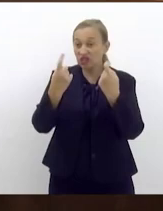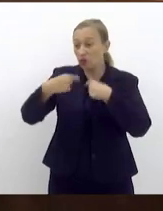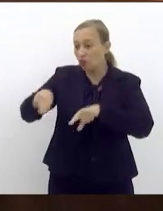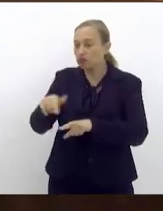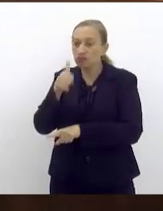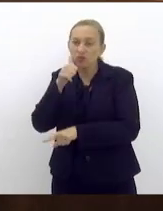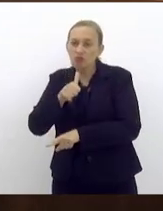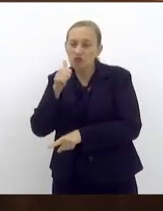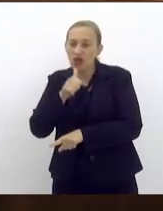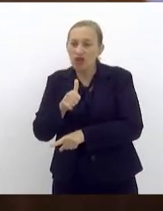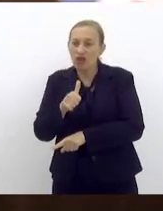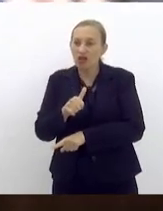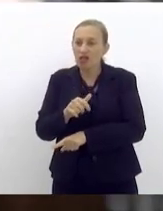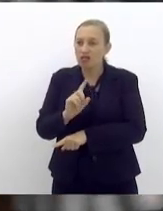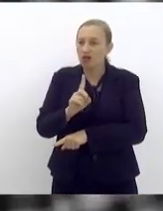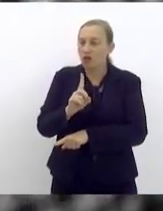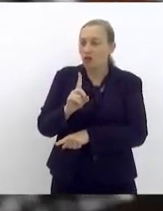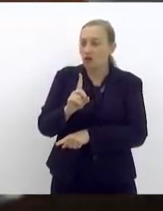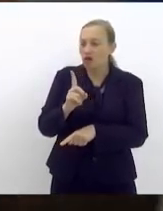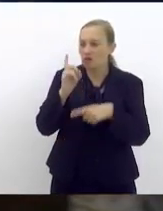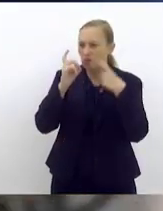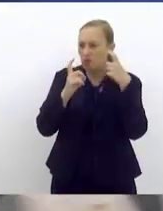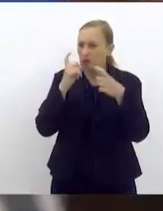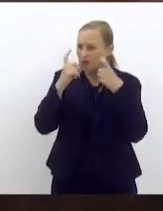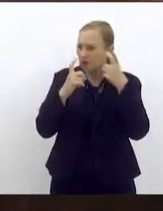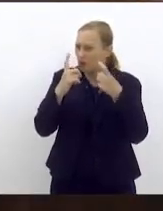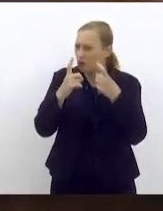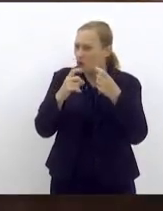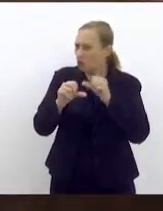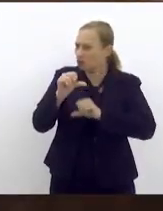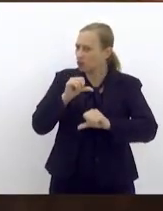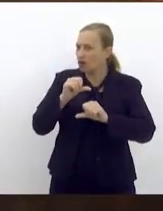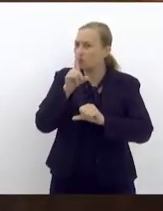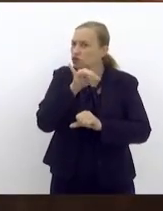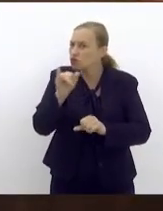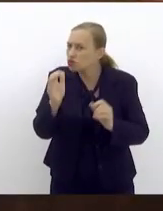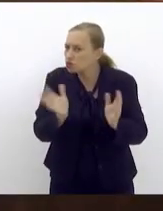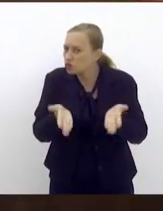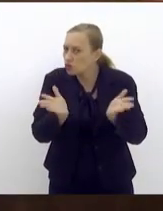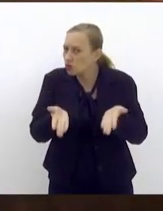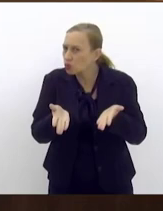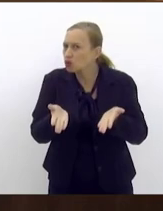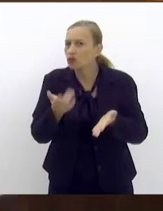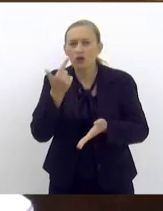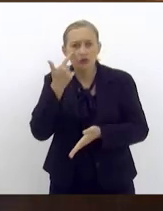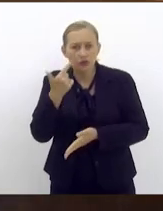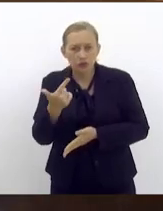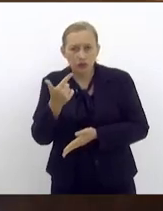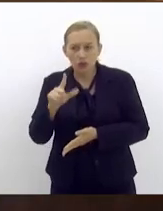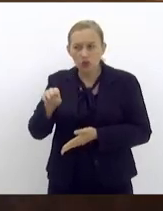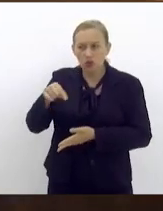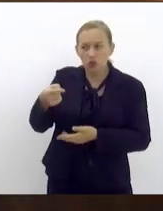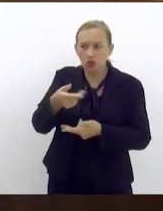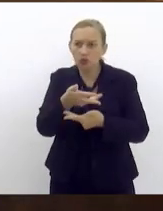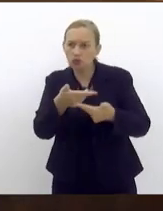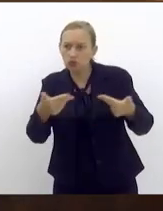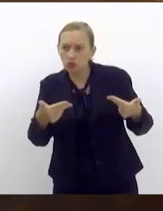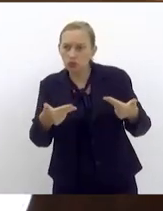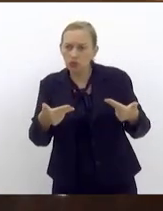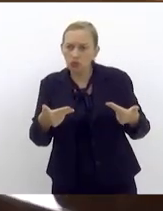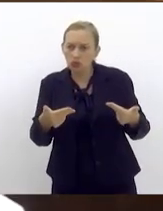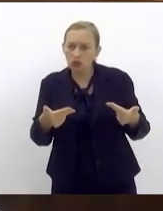causando preocupação muito pelo contrário no dia de hoje a gente assistiu entre outras coisas